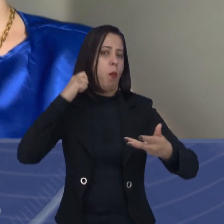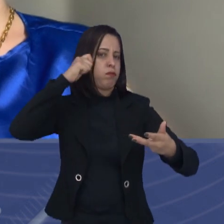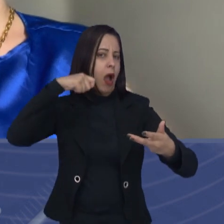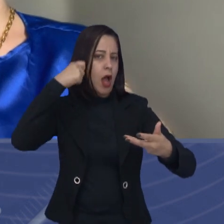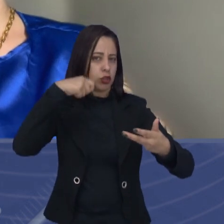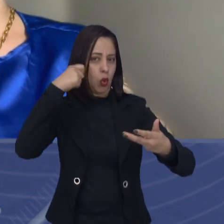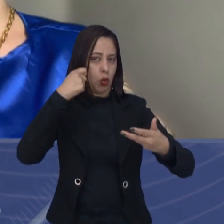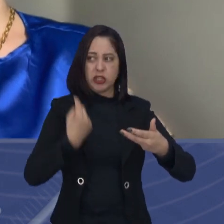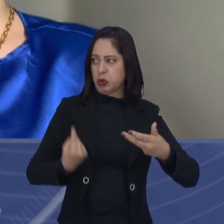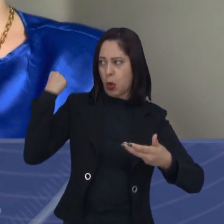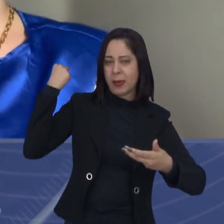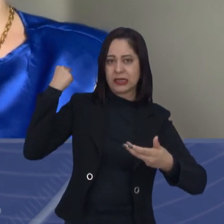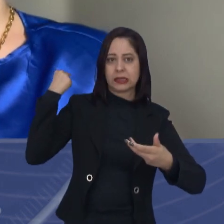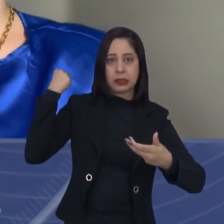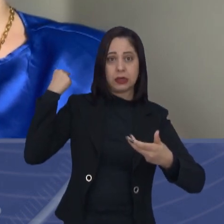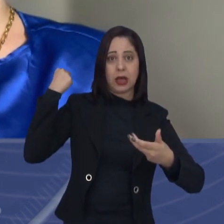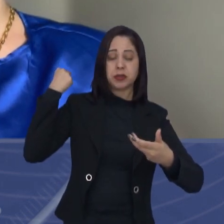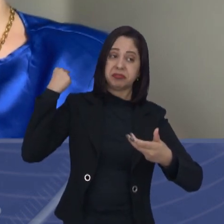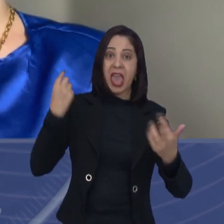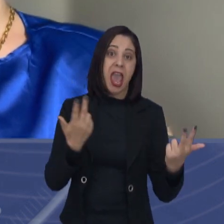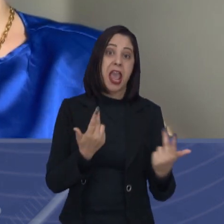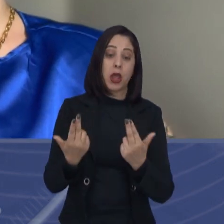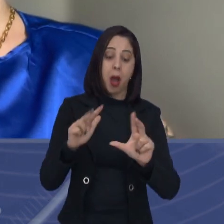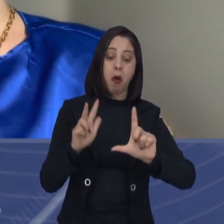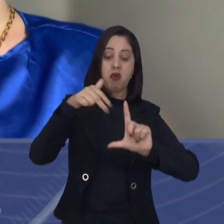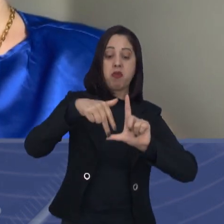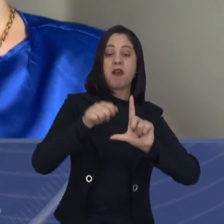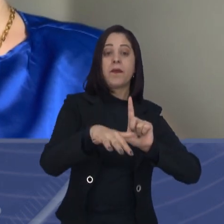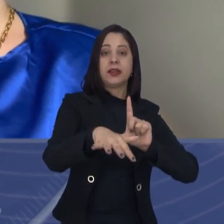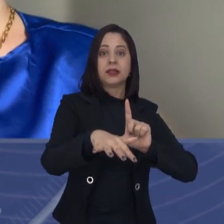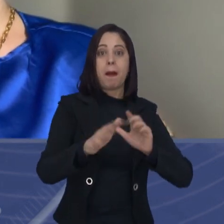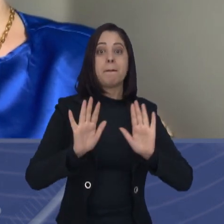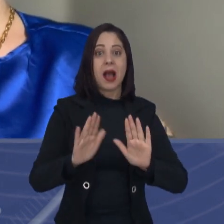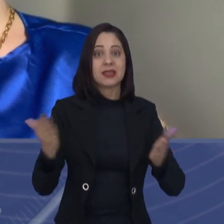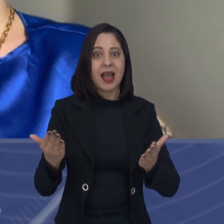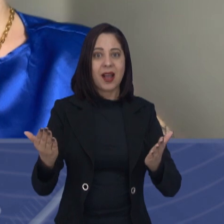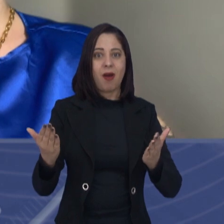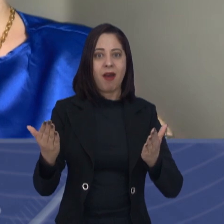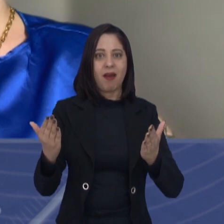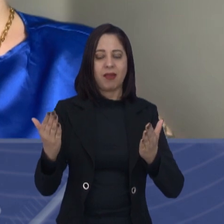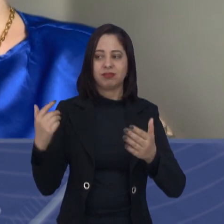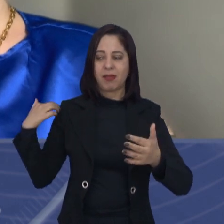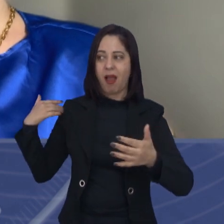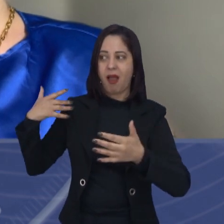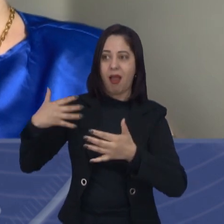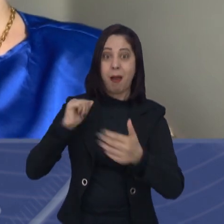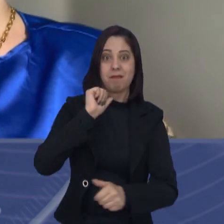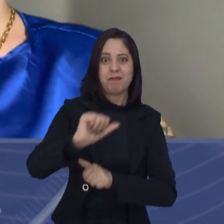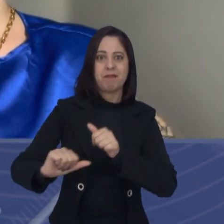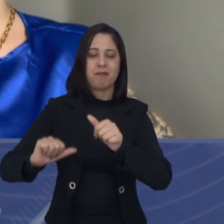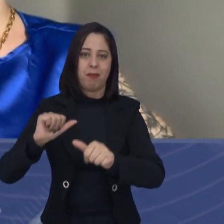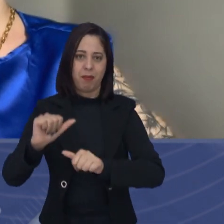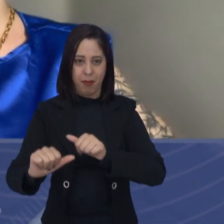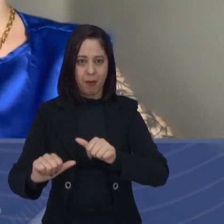os influenciadores, né, lá atrás, e hoje a gente tem um outro perfil, né, que vem seguindo. É